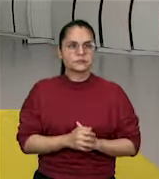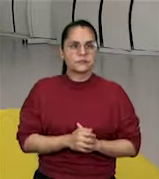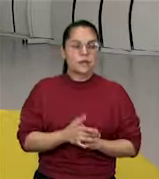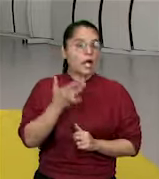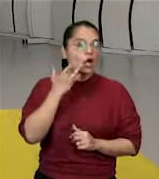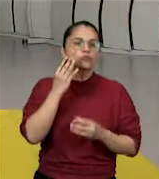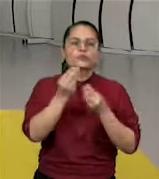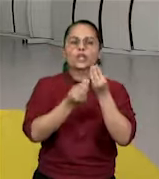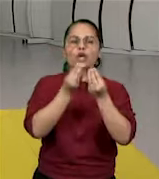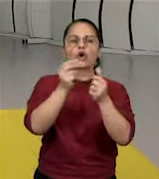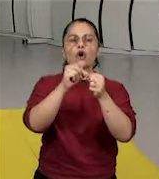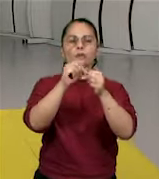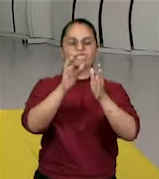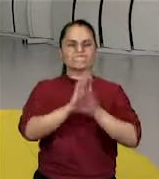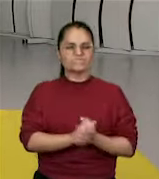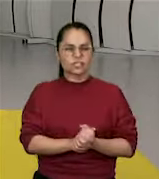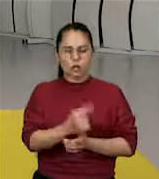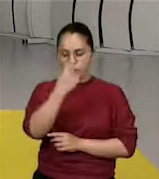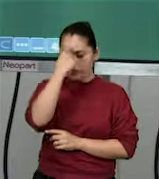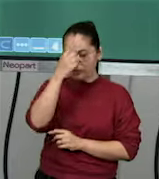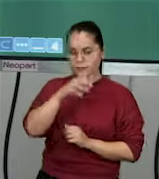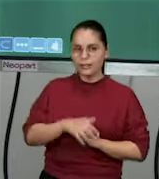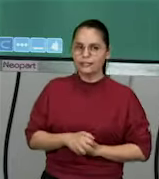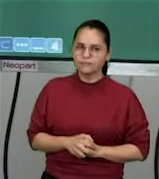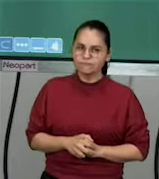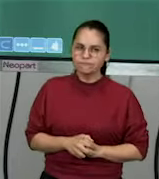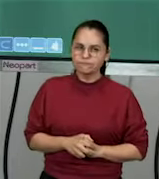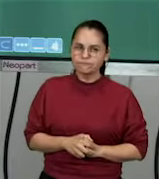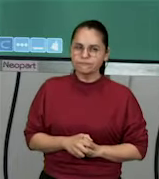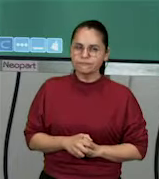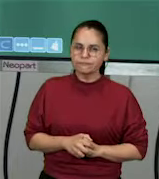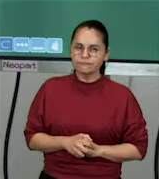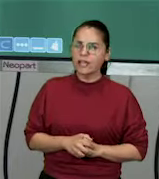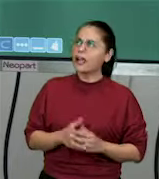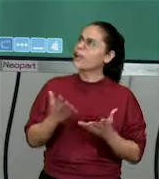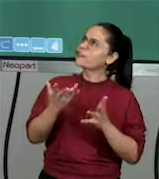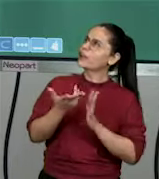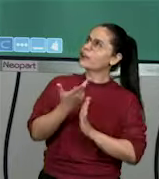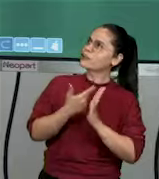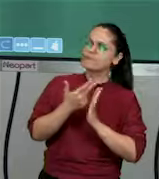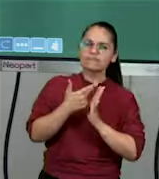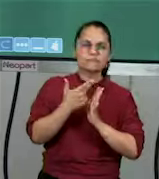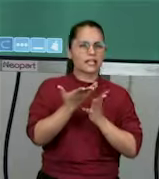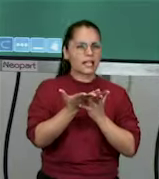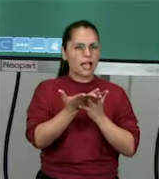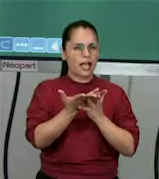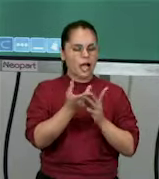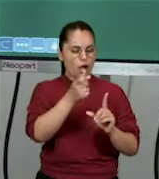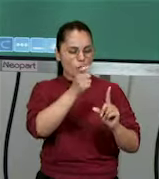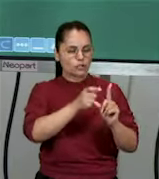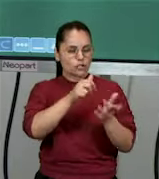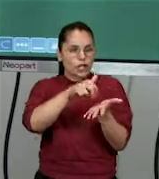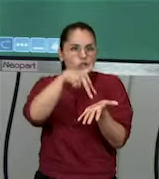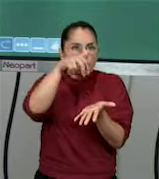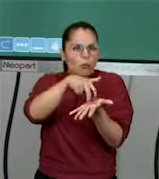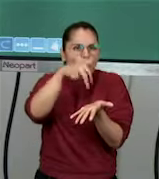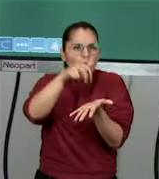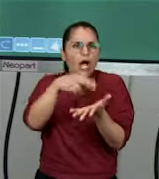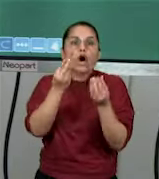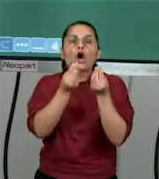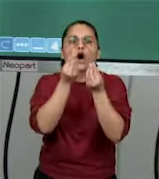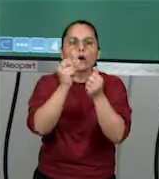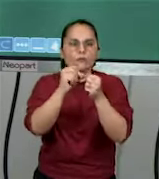como fazer. De repente eu penso, bom, professor, eu quero desenhar, eu quero construir um personagem pulando. Como é que eu vou fazer isso?